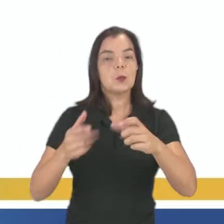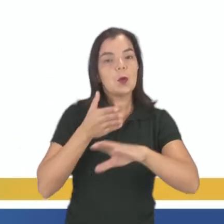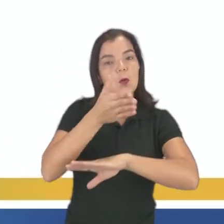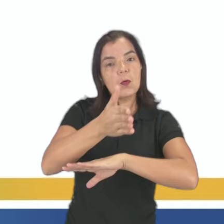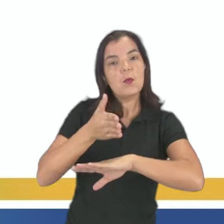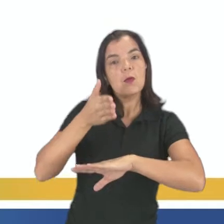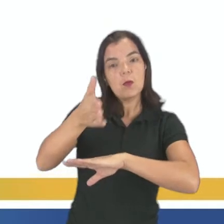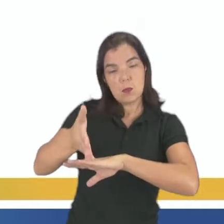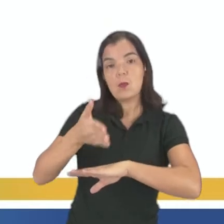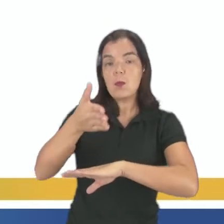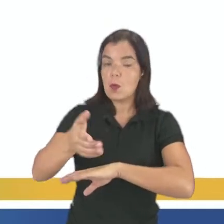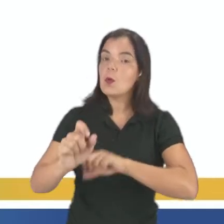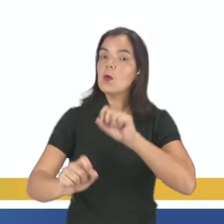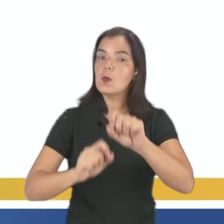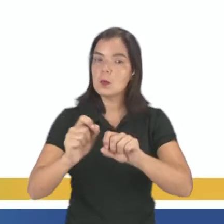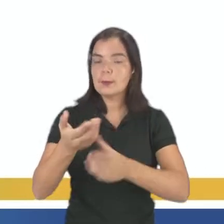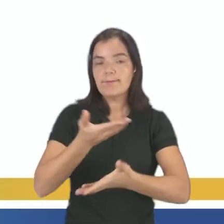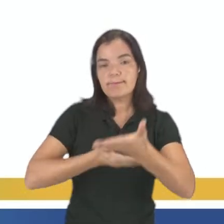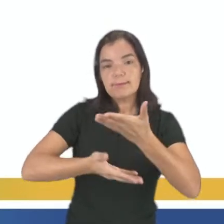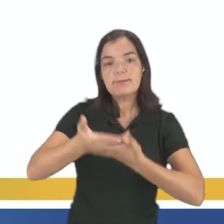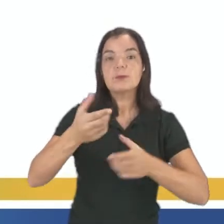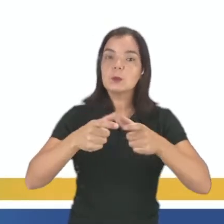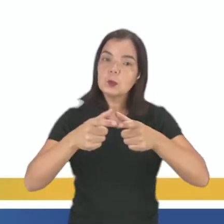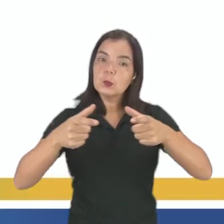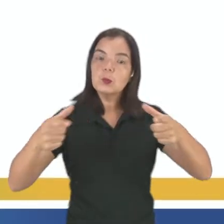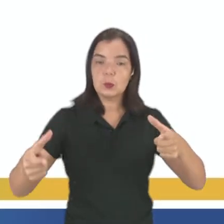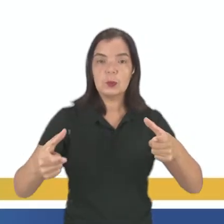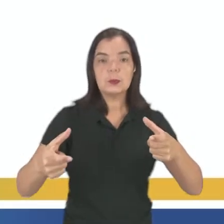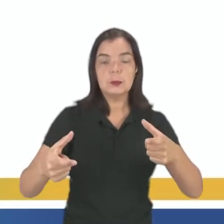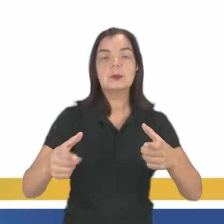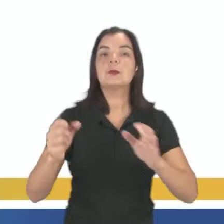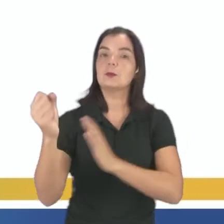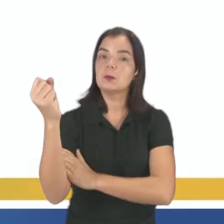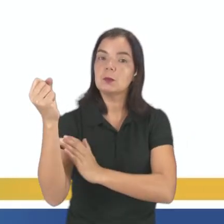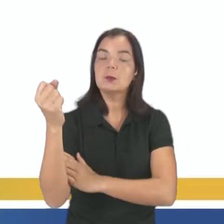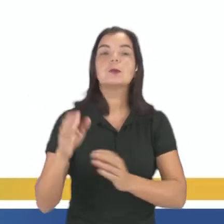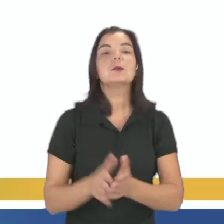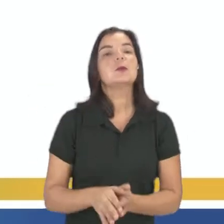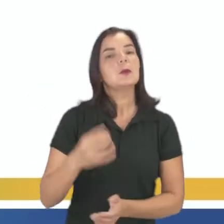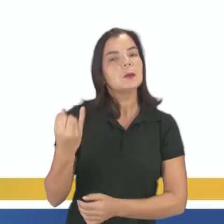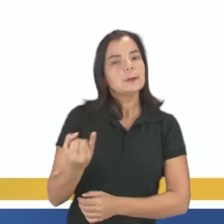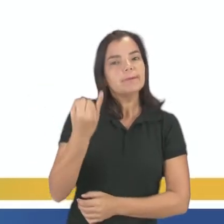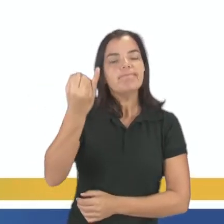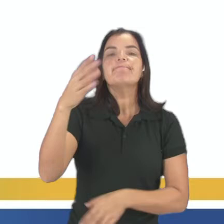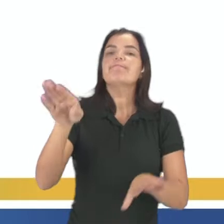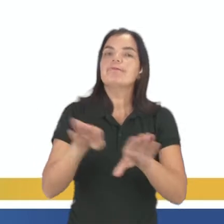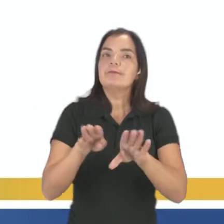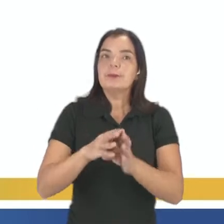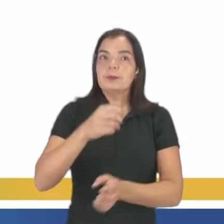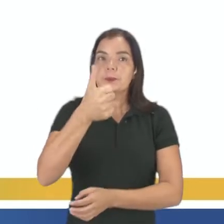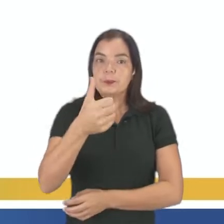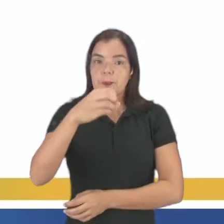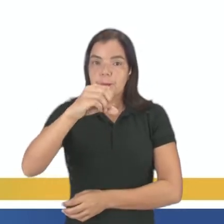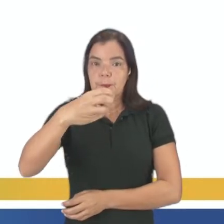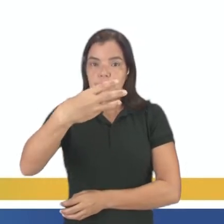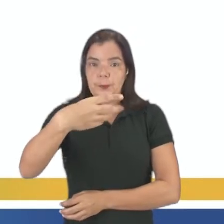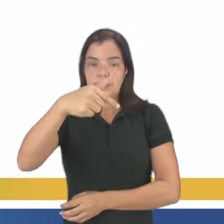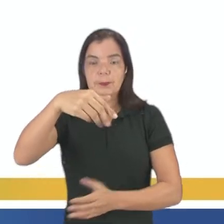passando, eles iam estabelecendo relações e ampliando aí essas bases. É interessante que a gente tem de